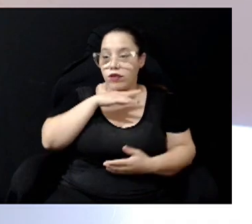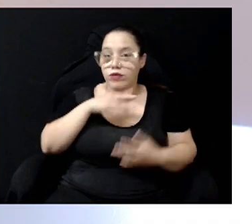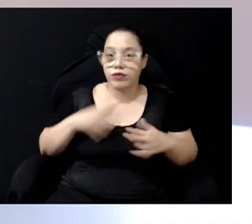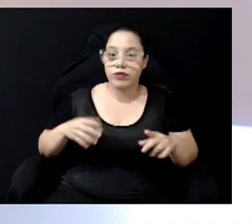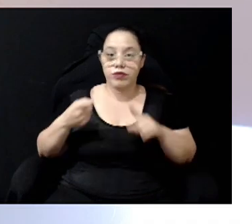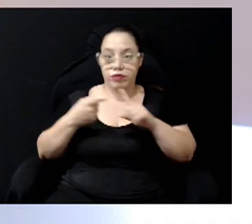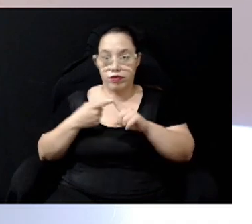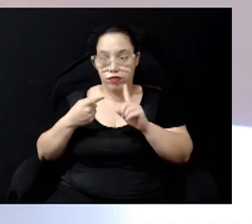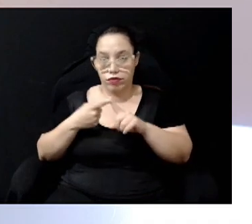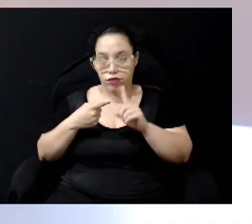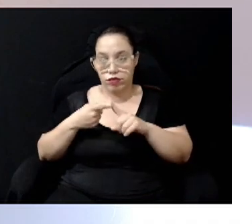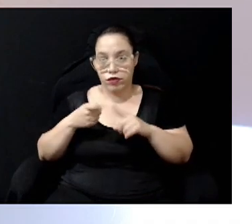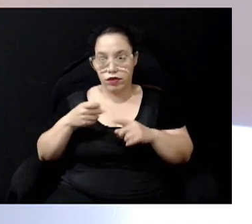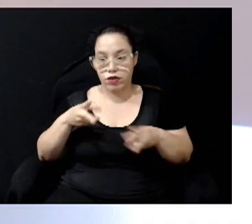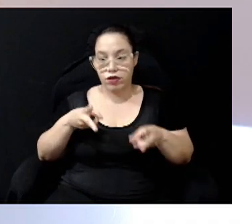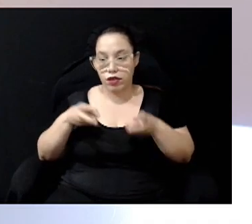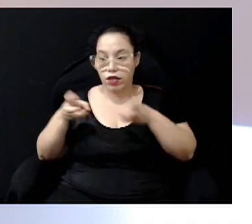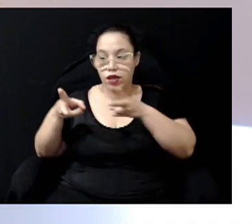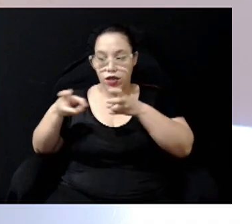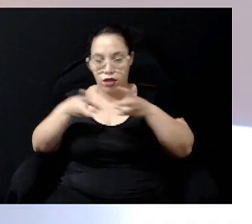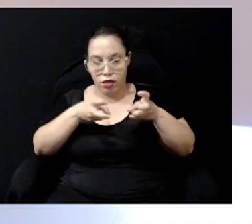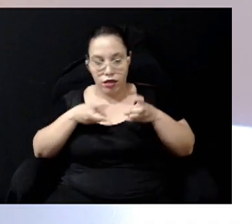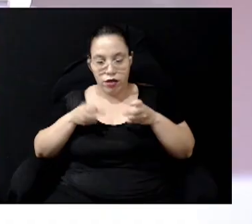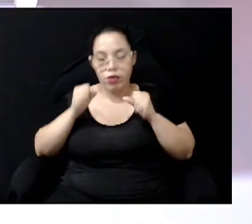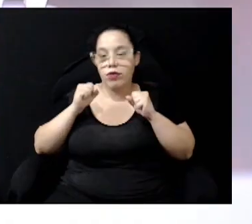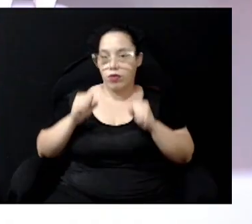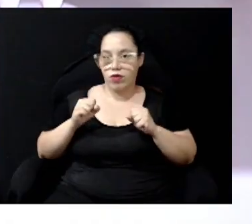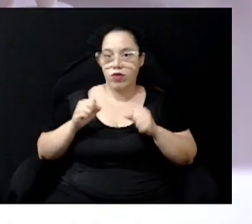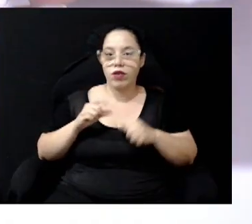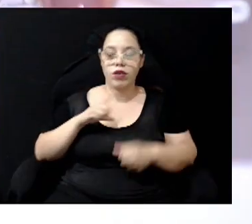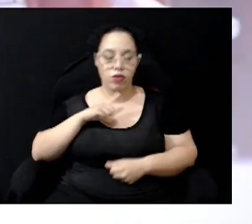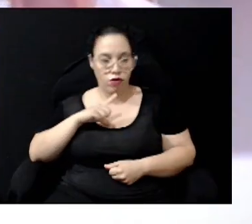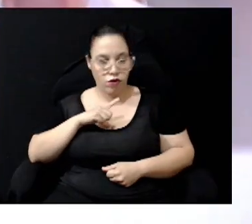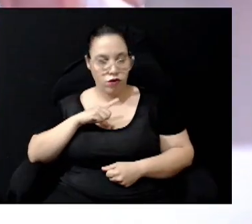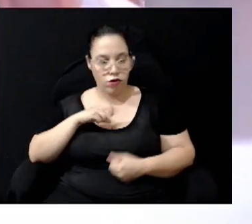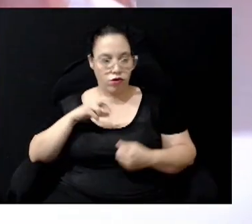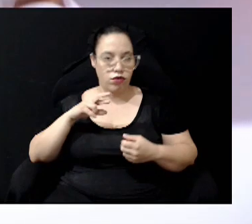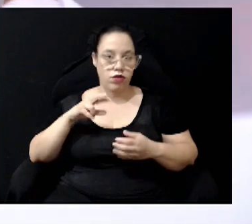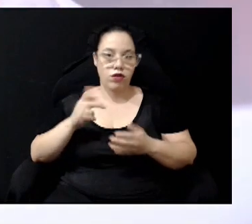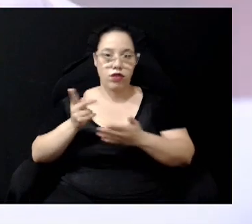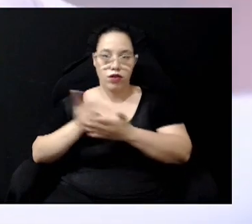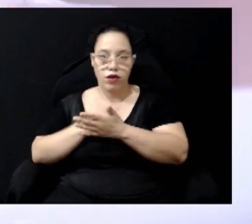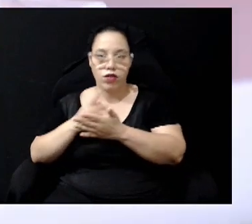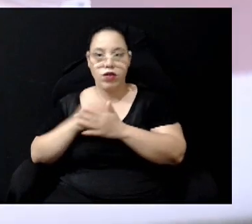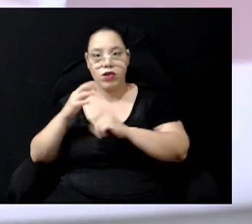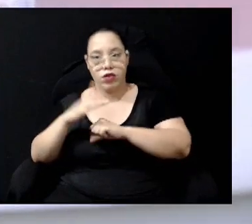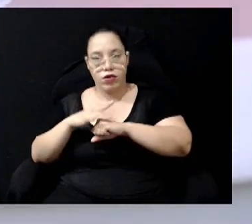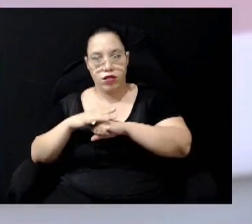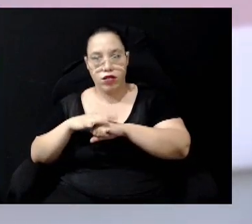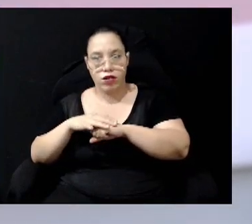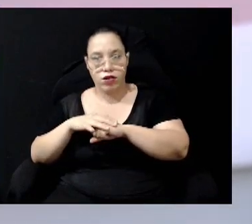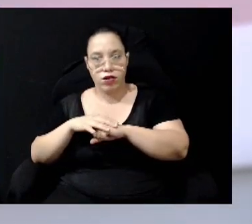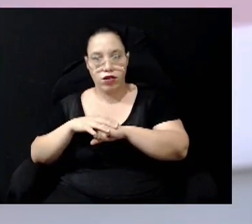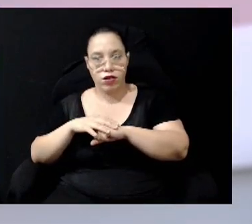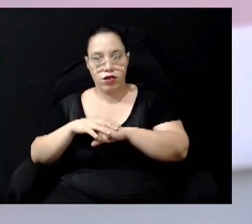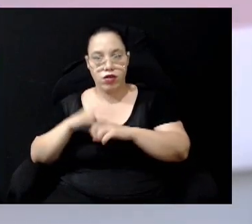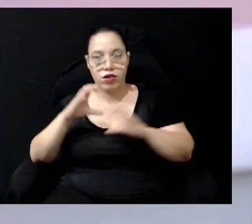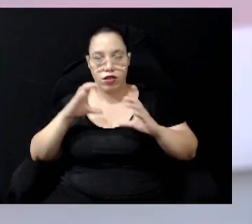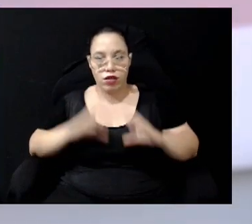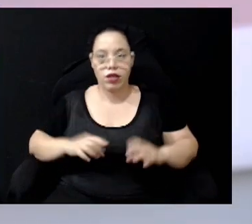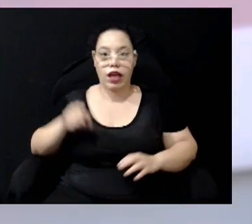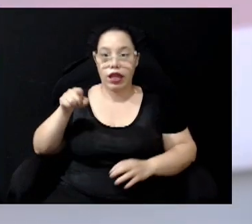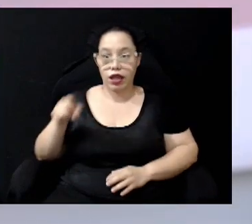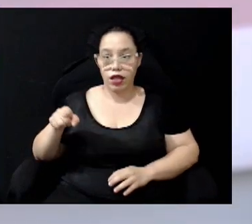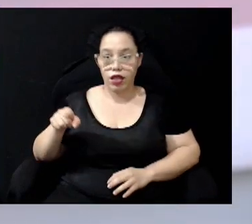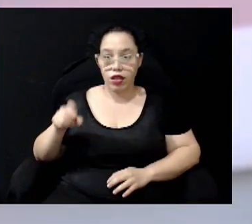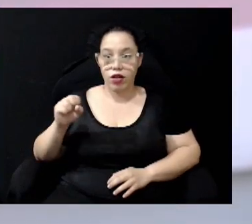tutor reconhecer que pode ter algo ali correlacionado com aquela doença, com aquele sintoma, aquele comportamento que é dele, ou de